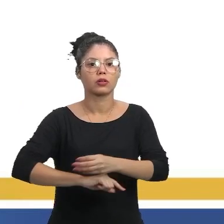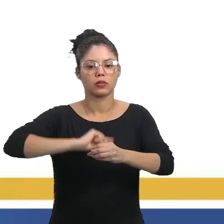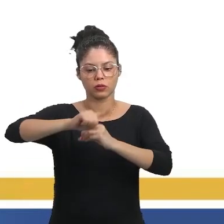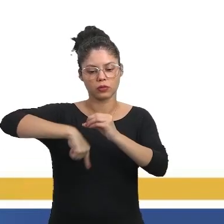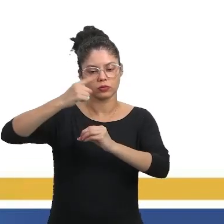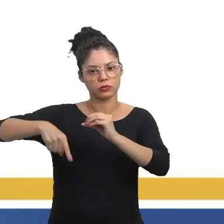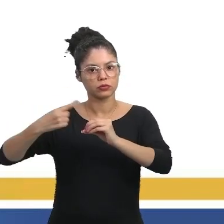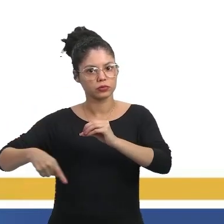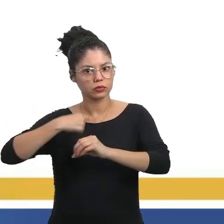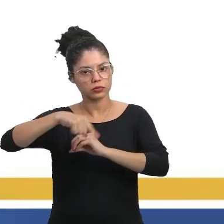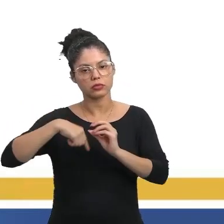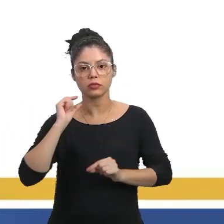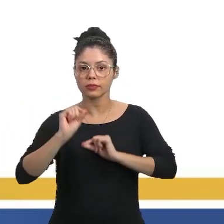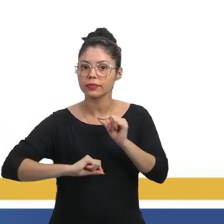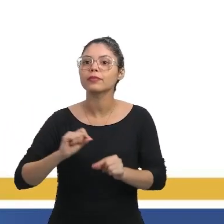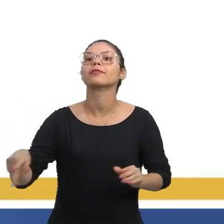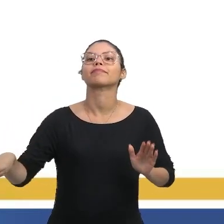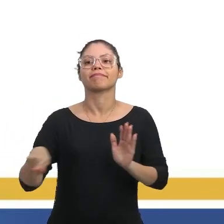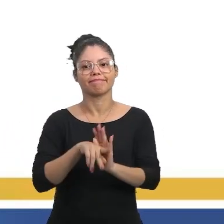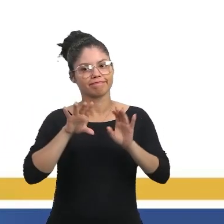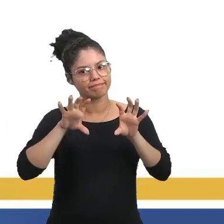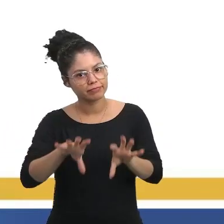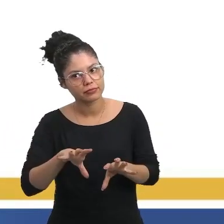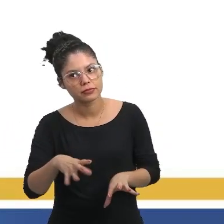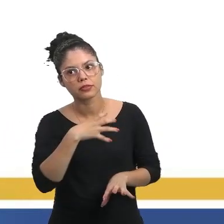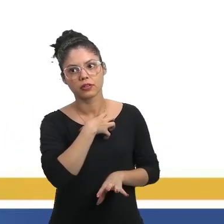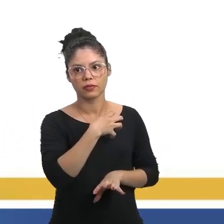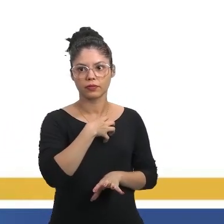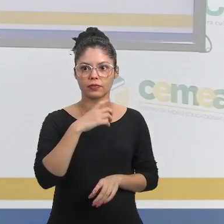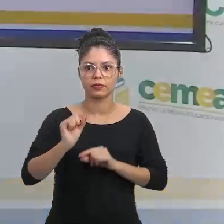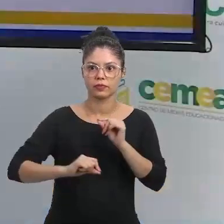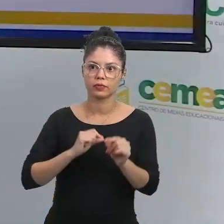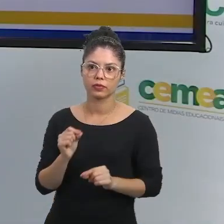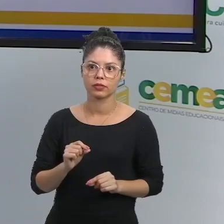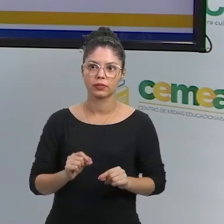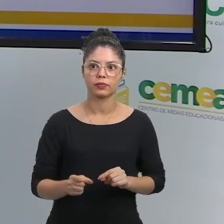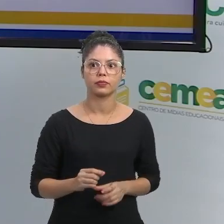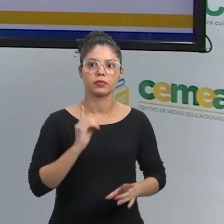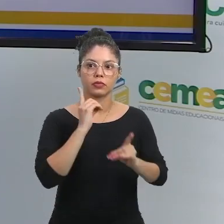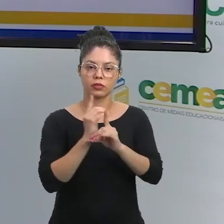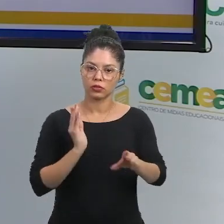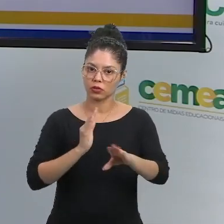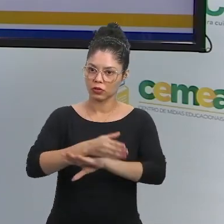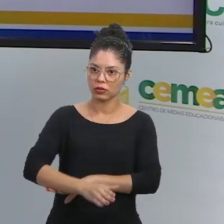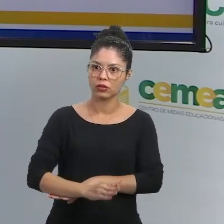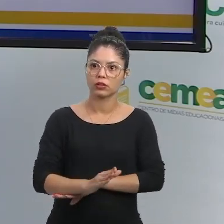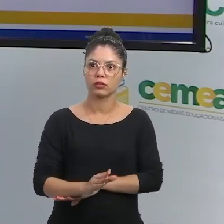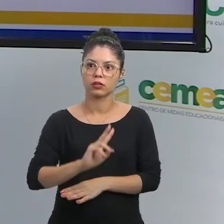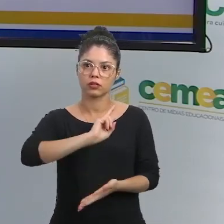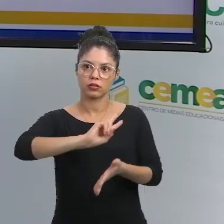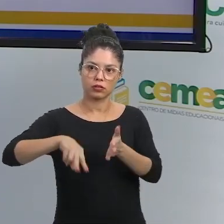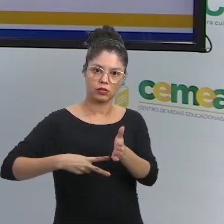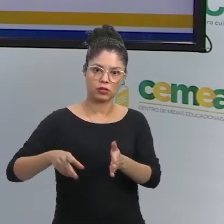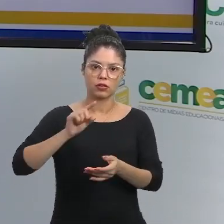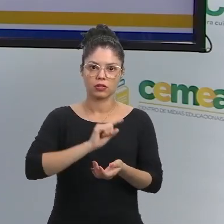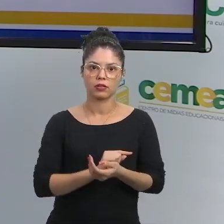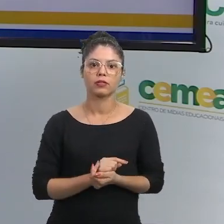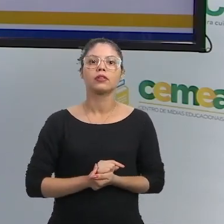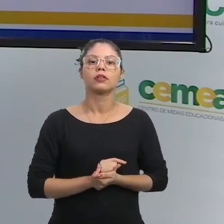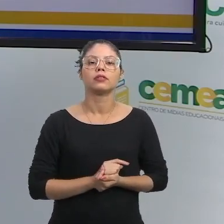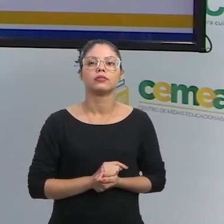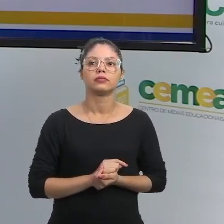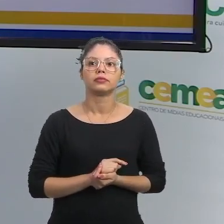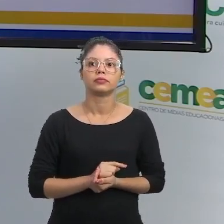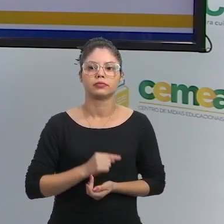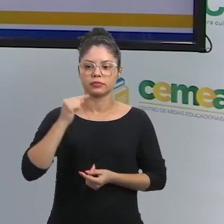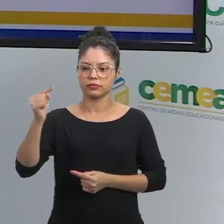atômica. Então, é exatamente nesse sentido aí que a gente introduz aquela dança dos elétrons que eu falei. Quando